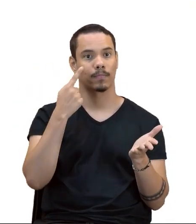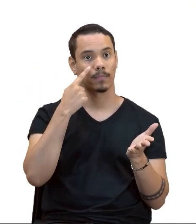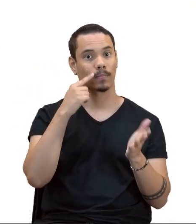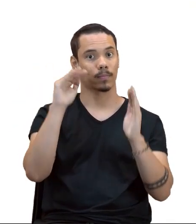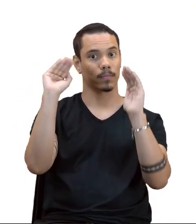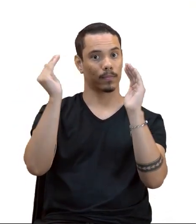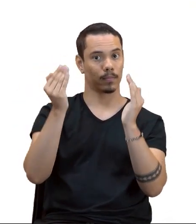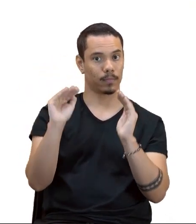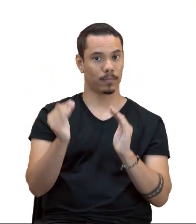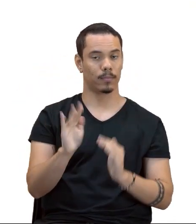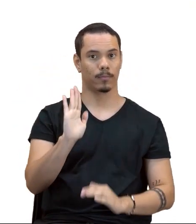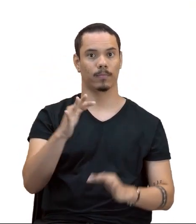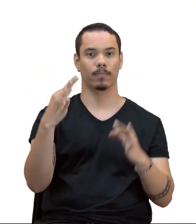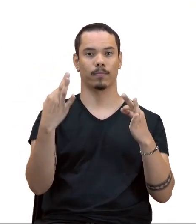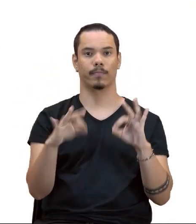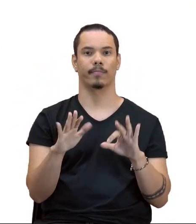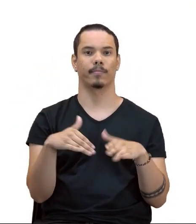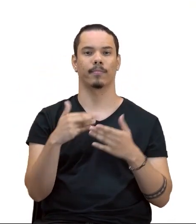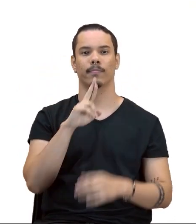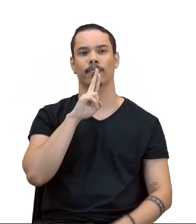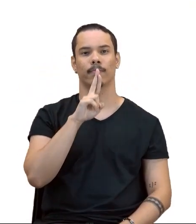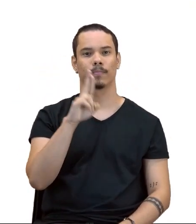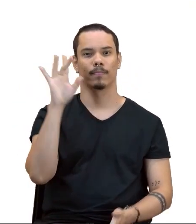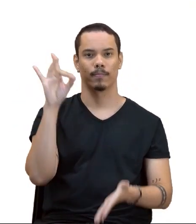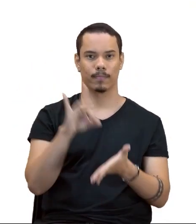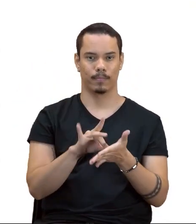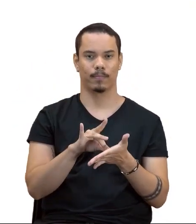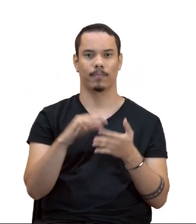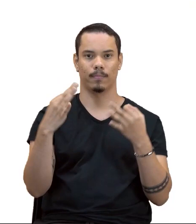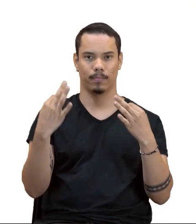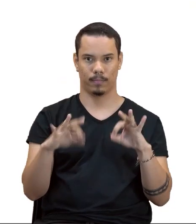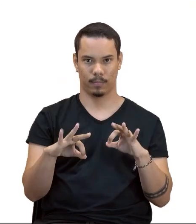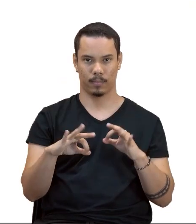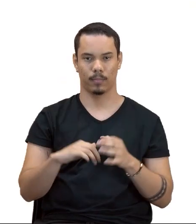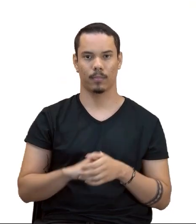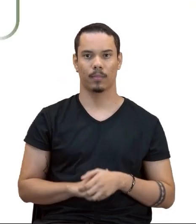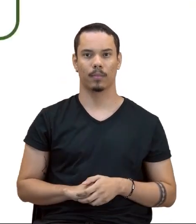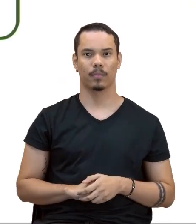já confirmar qual é a resposta correta. Vamos lá?